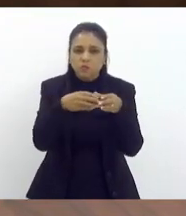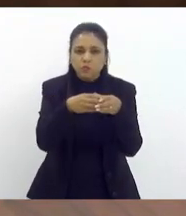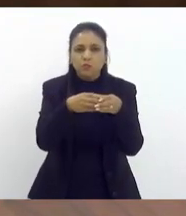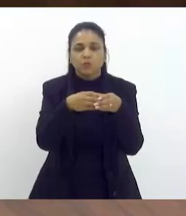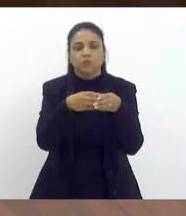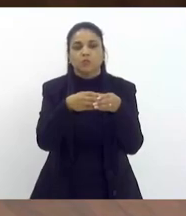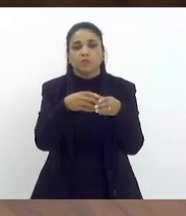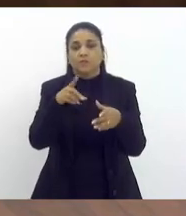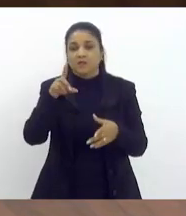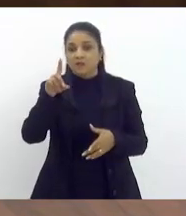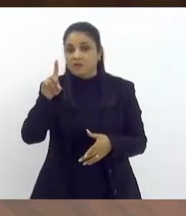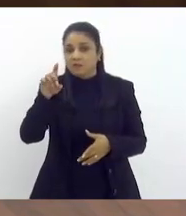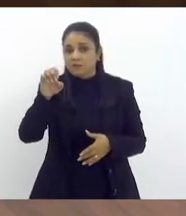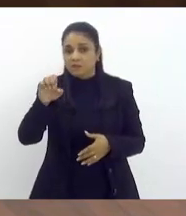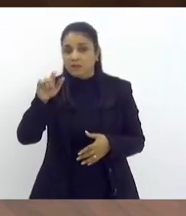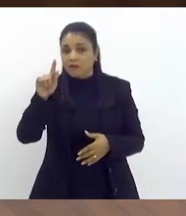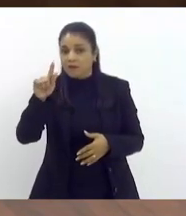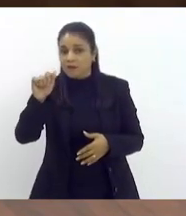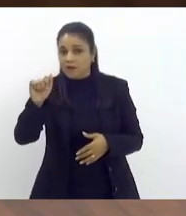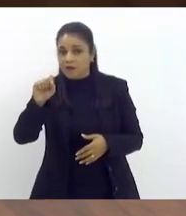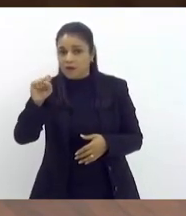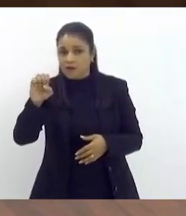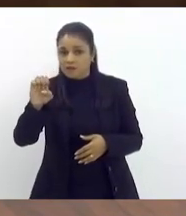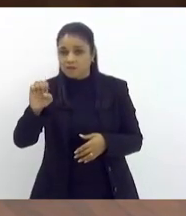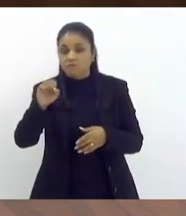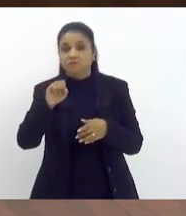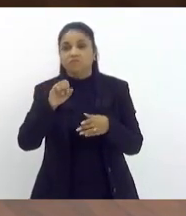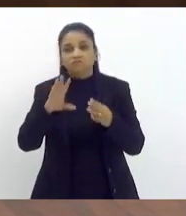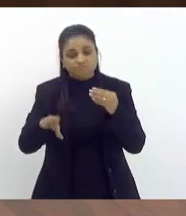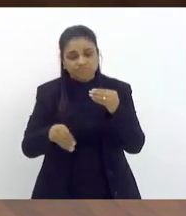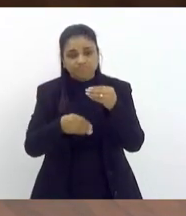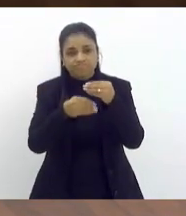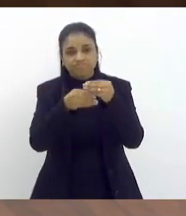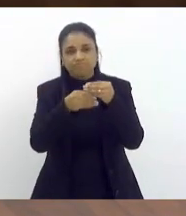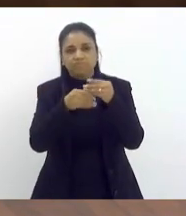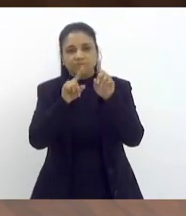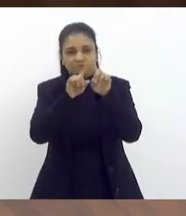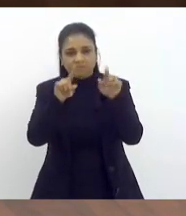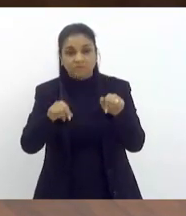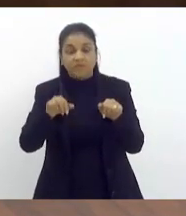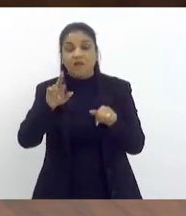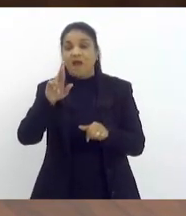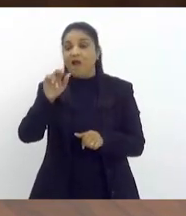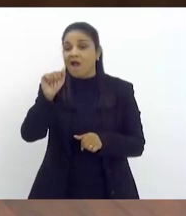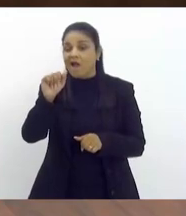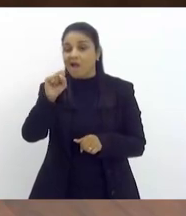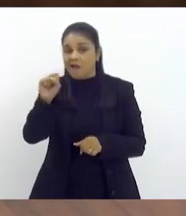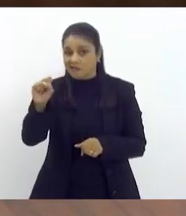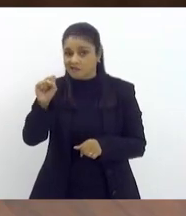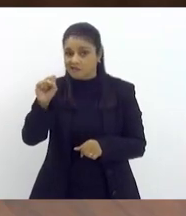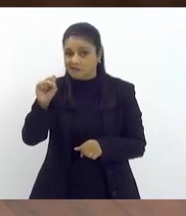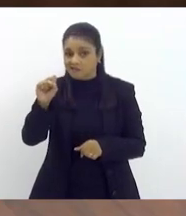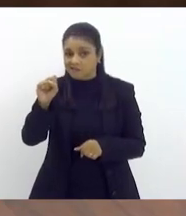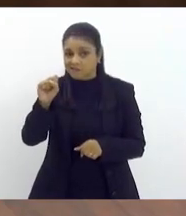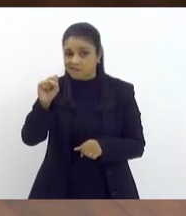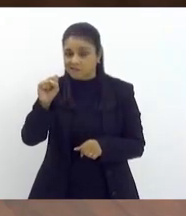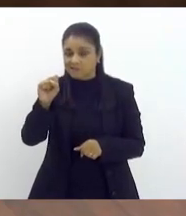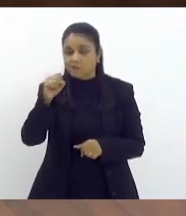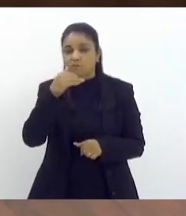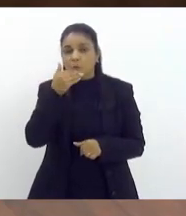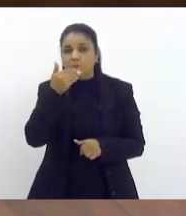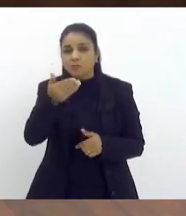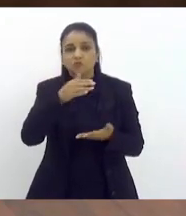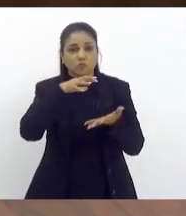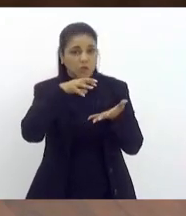é o degase ao regime adicional de serviços então deixa aqui registrado o meu pedido